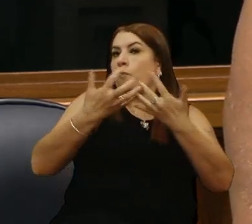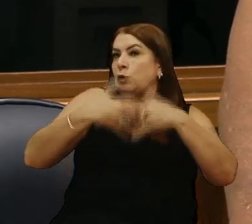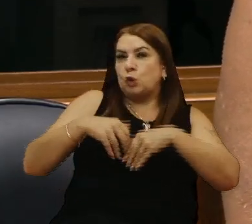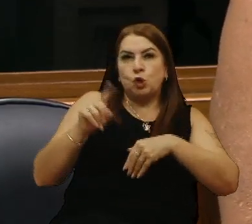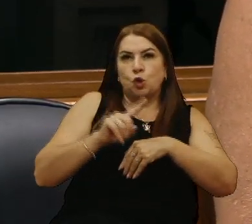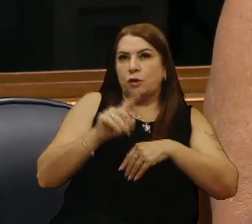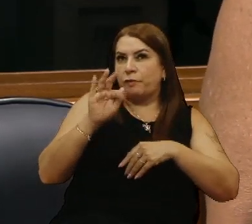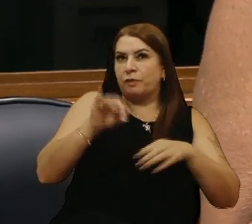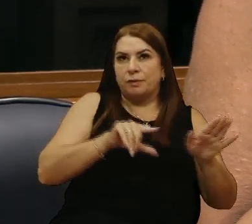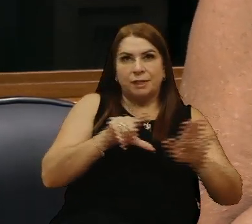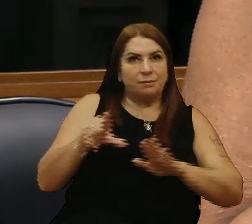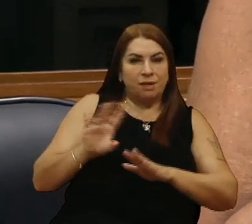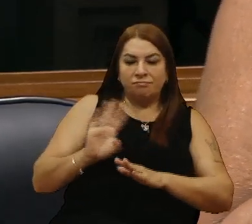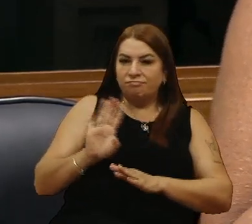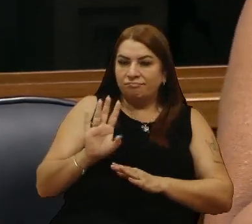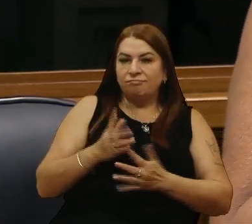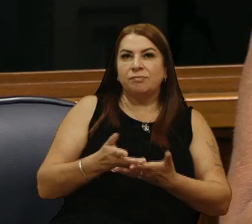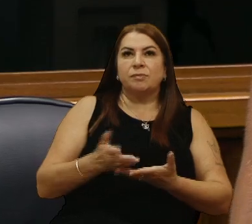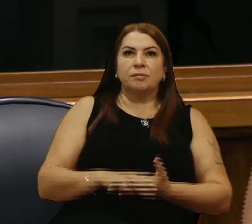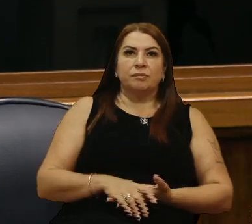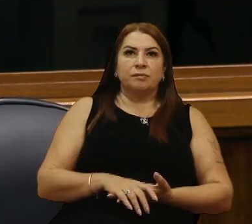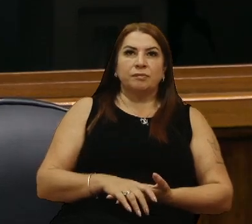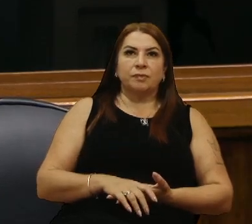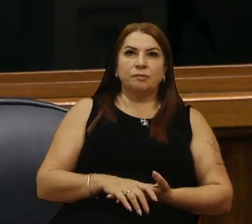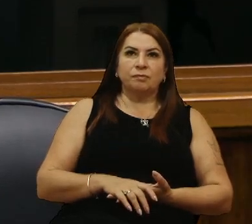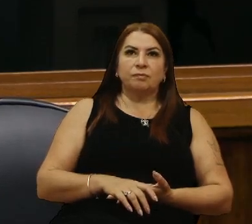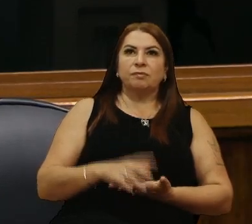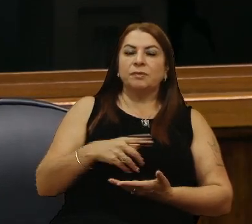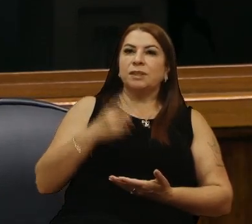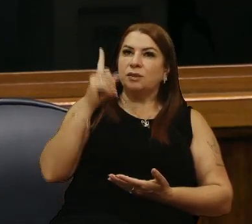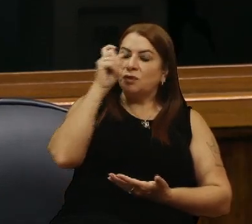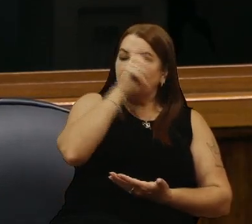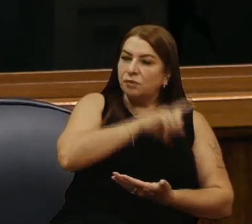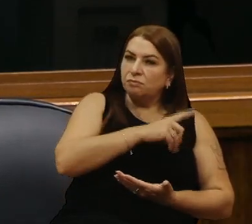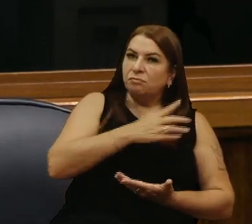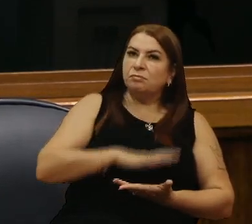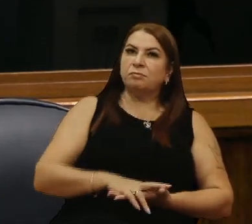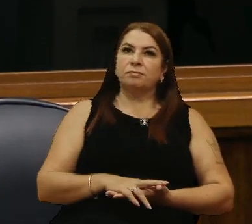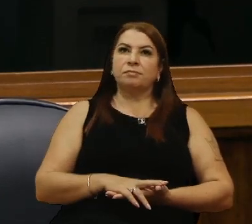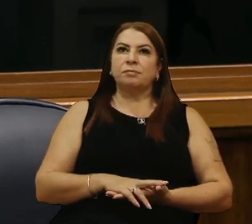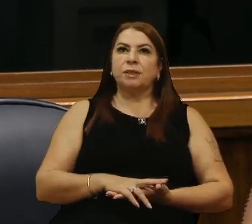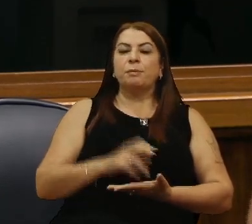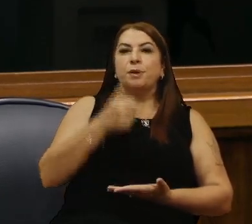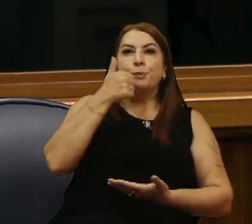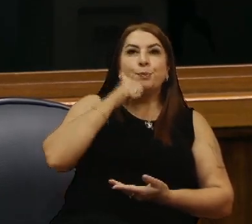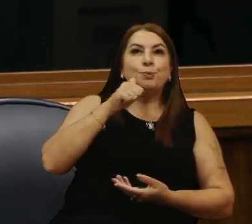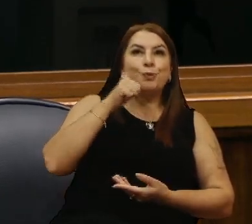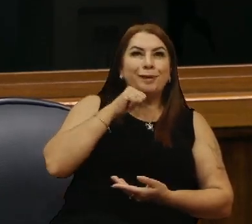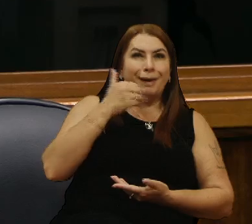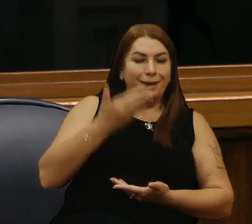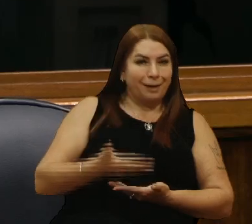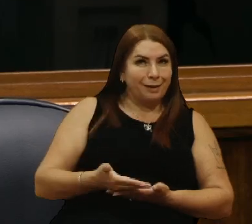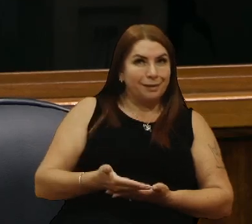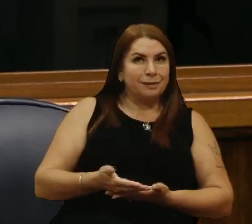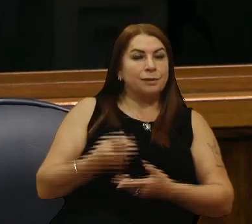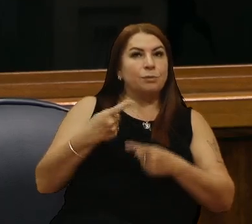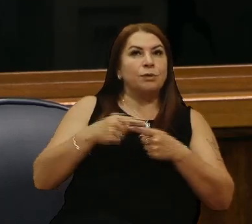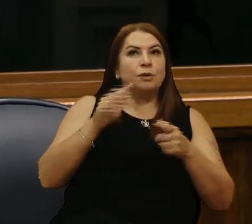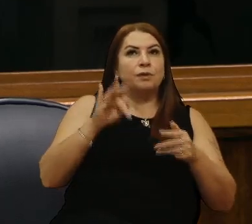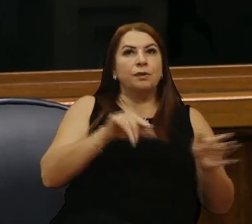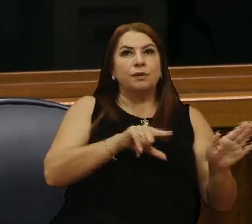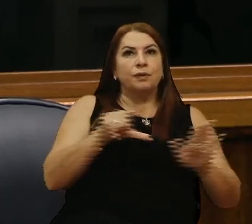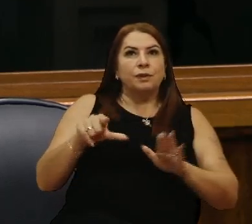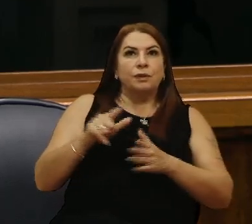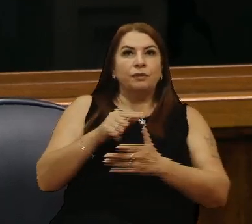nos finais de semana. Isso é bem difícil para as mulheres, porque final de semana é um